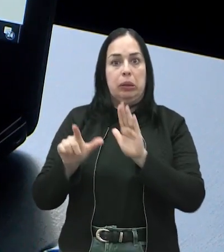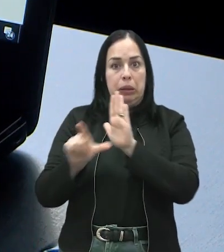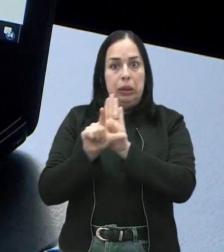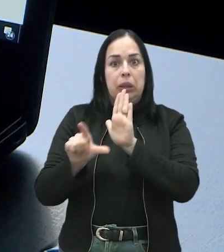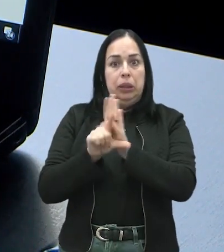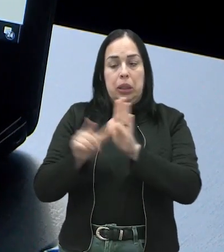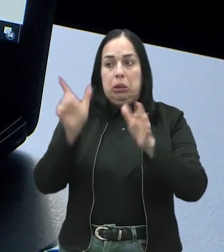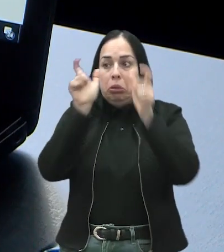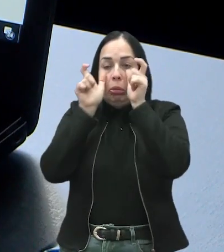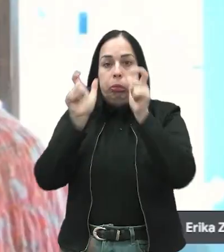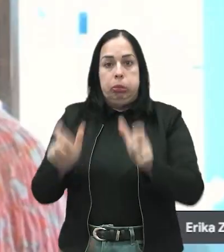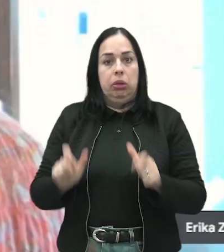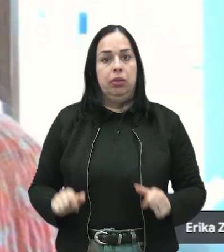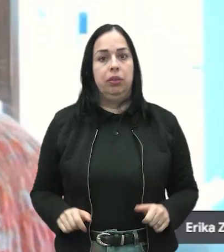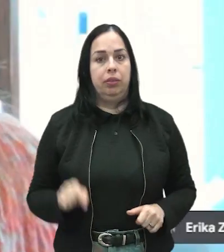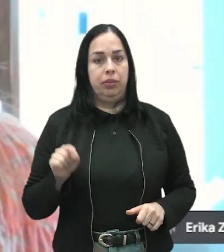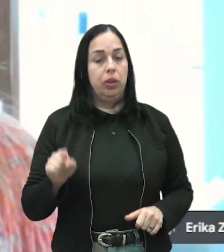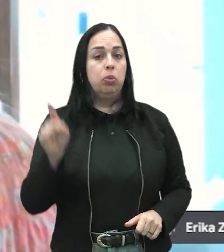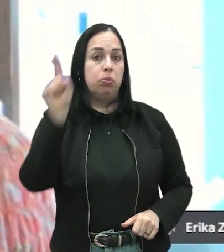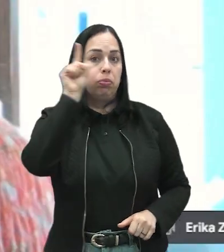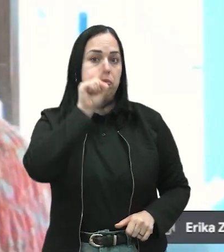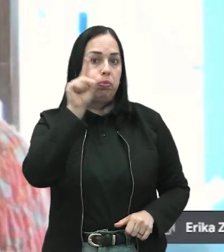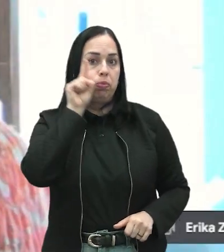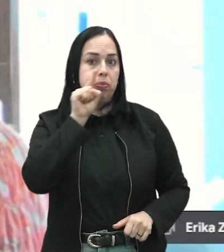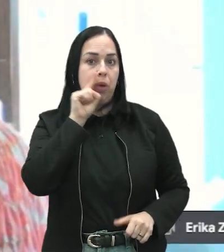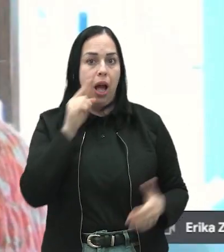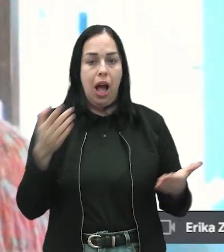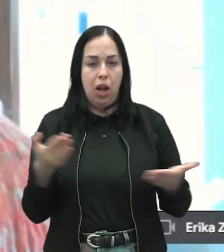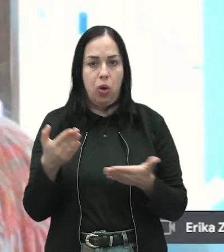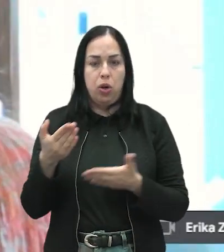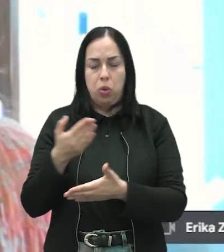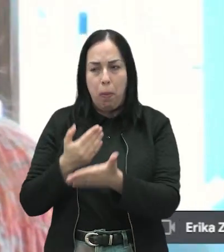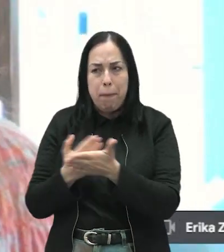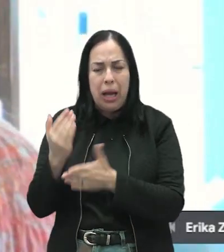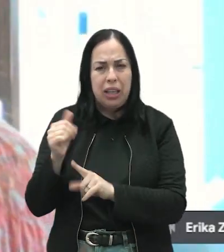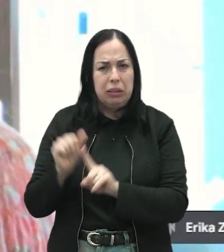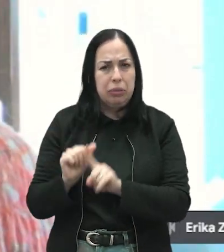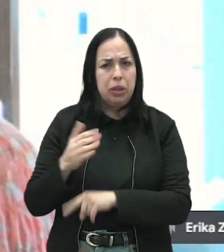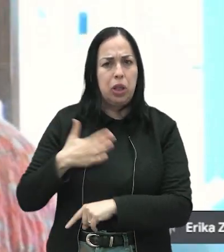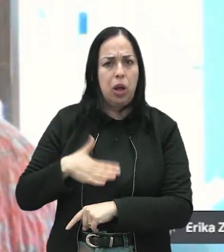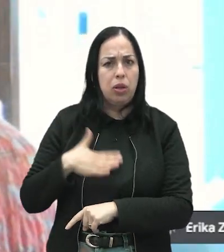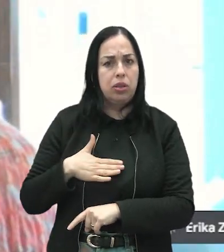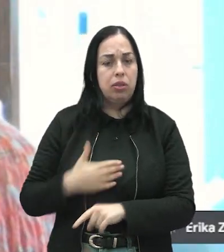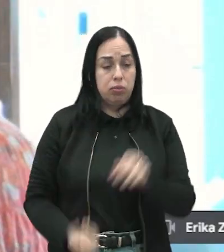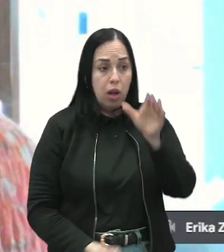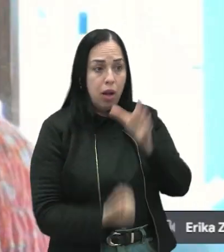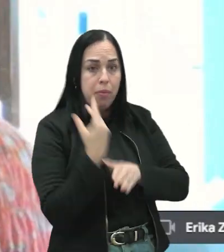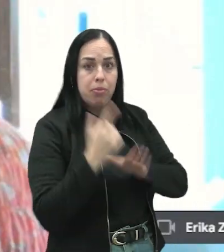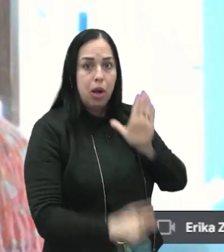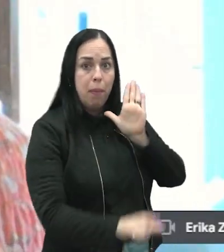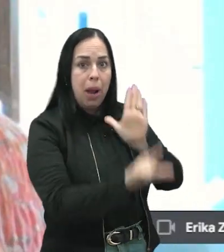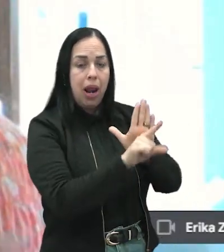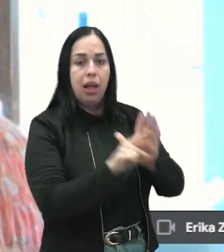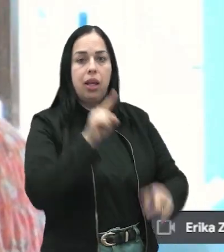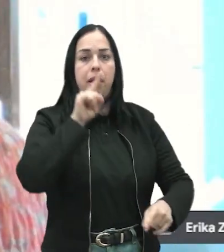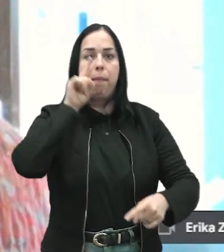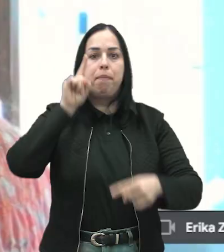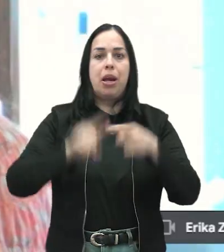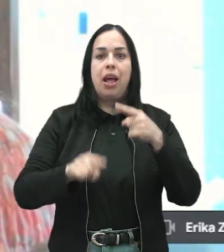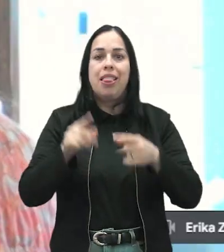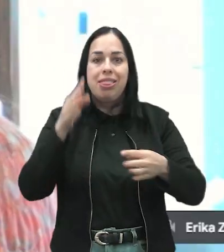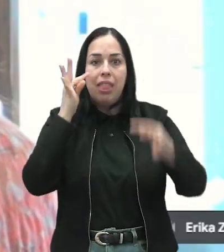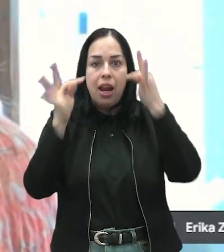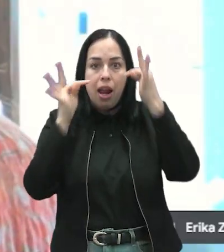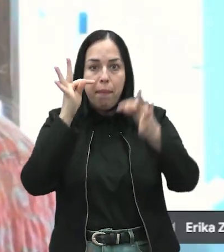de legisladores. No estado de Illinois, nos Estados Unidos, agora no começo de agosto, foi aprovada uma lei que